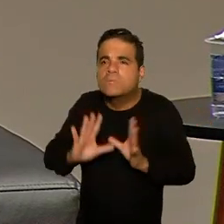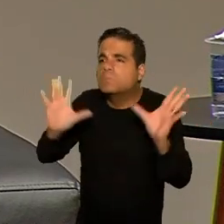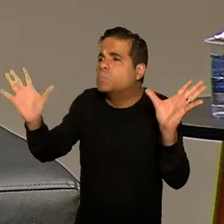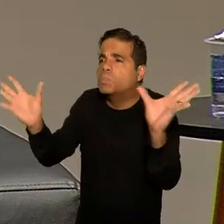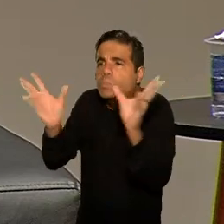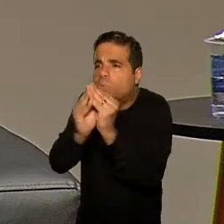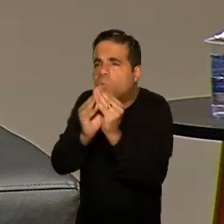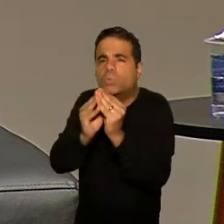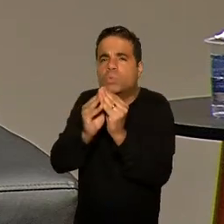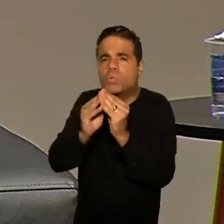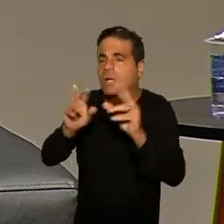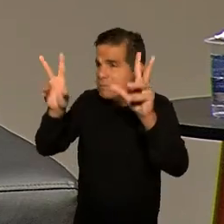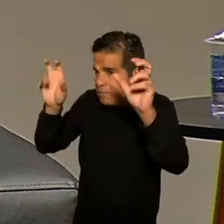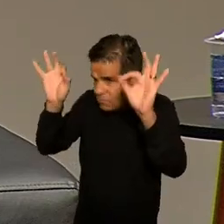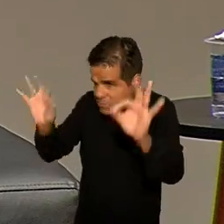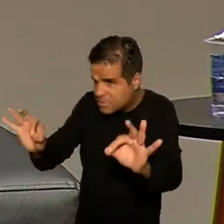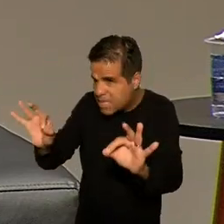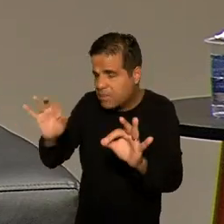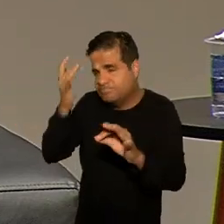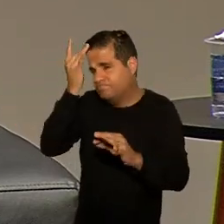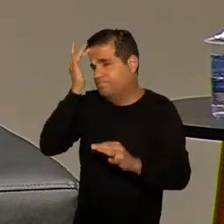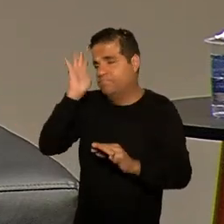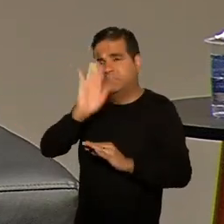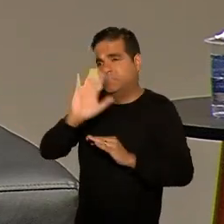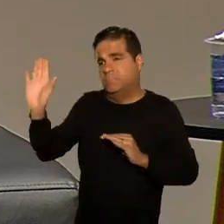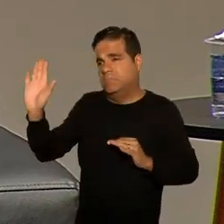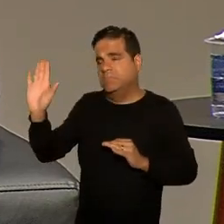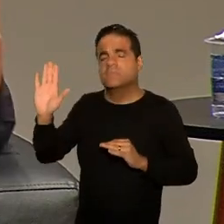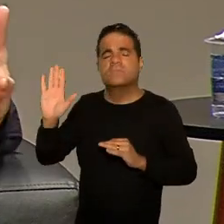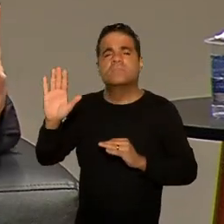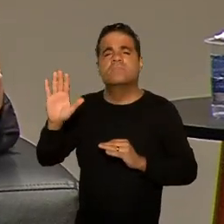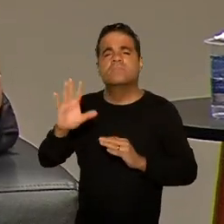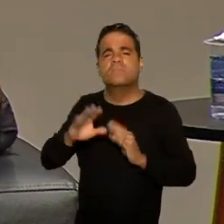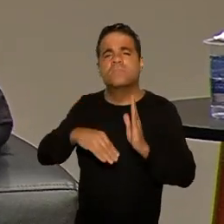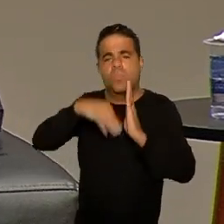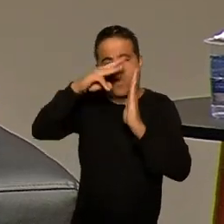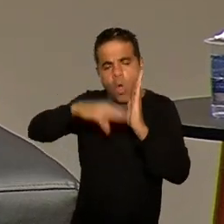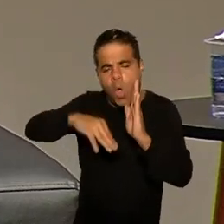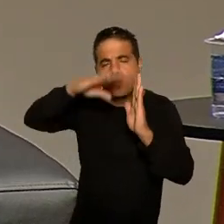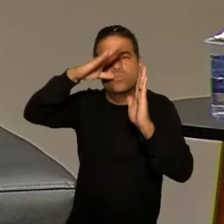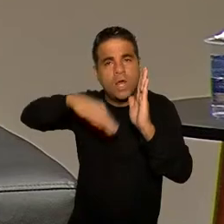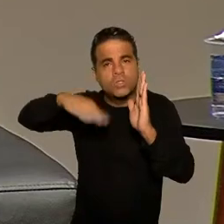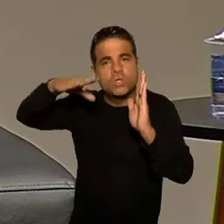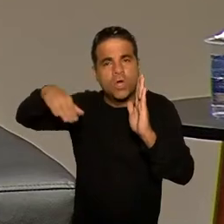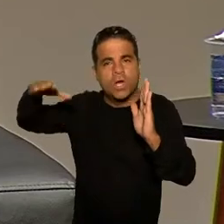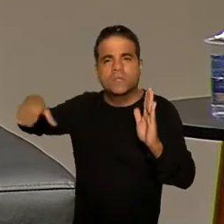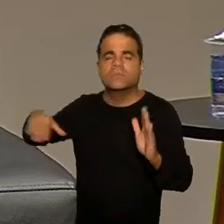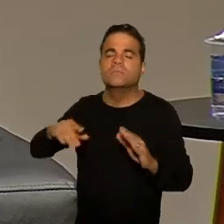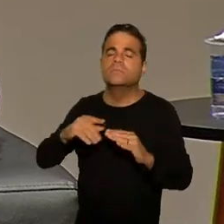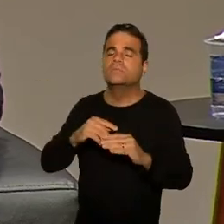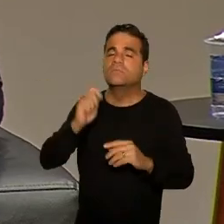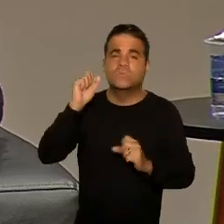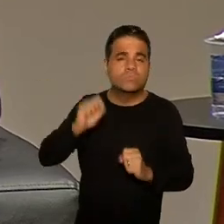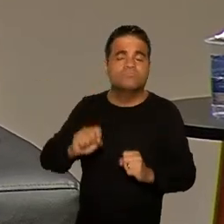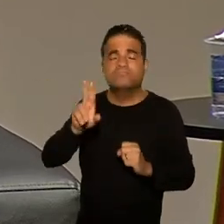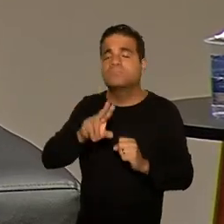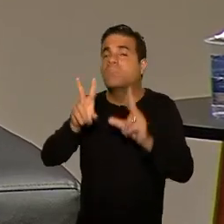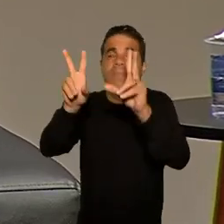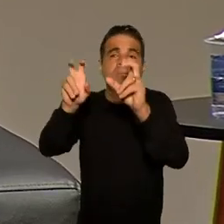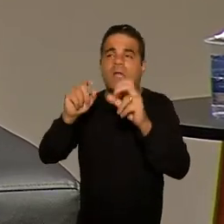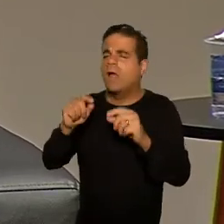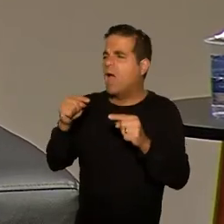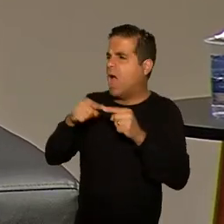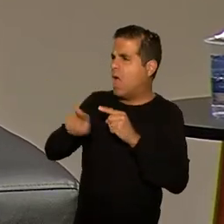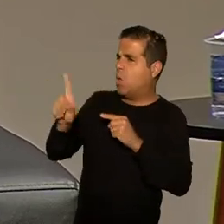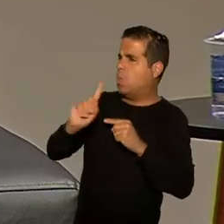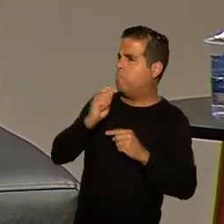simplificação é o termo mais adequado né mas talvez de modulações a pessoa pode estar usando uma expressão que